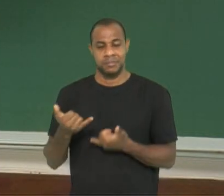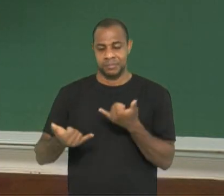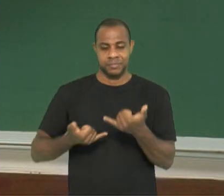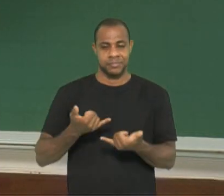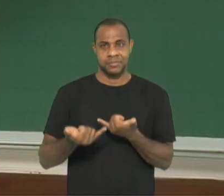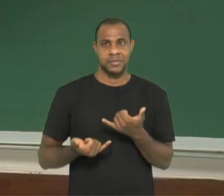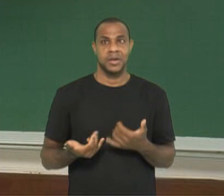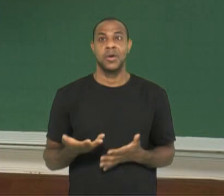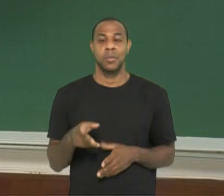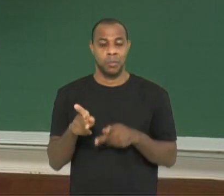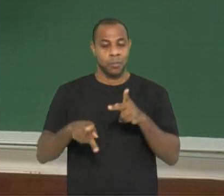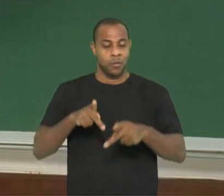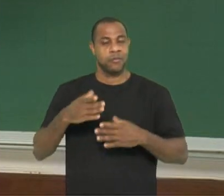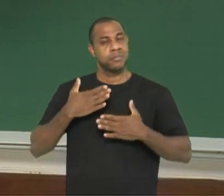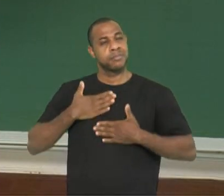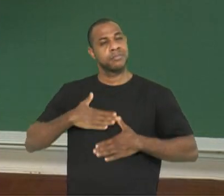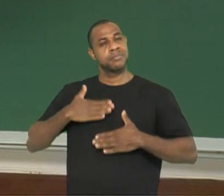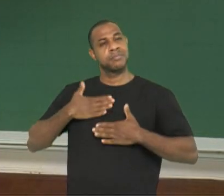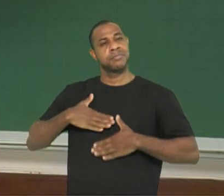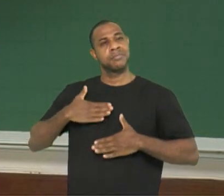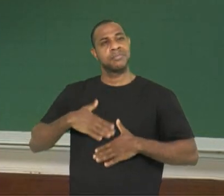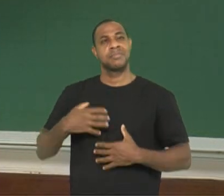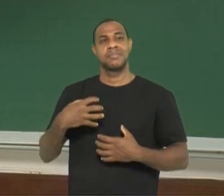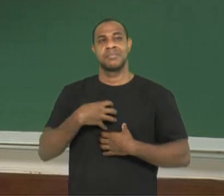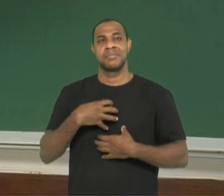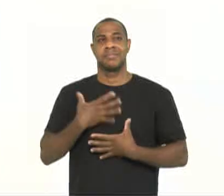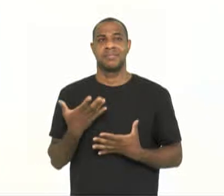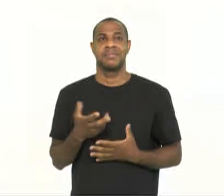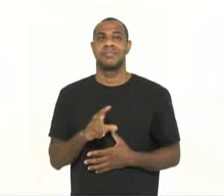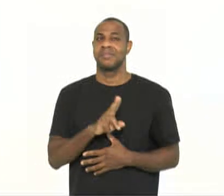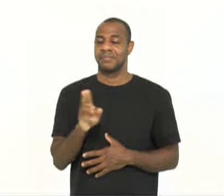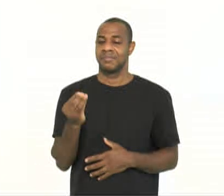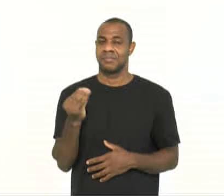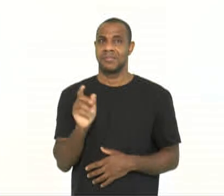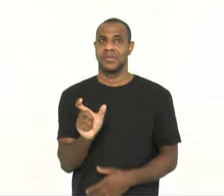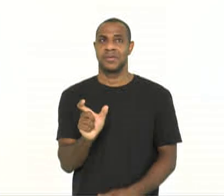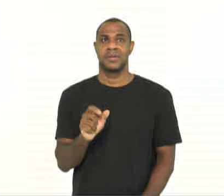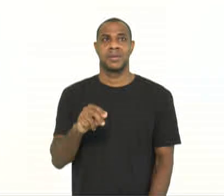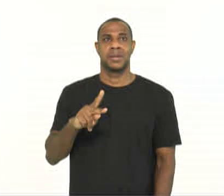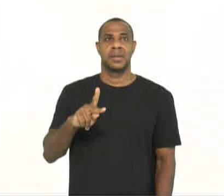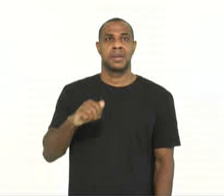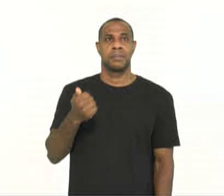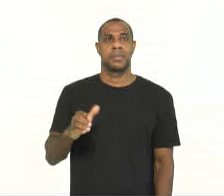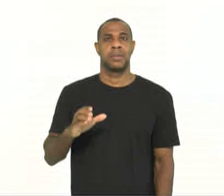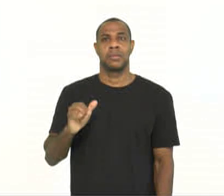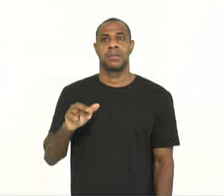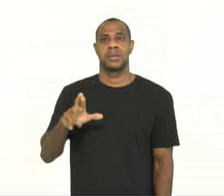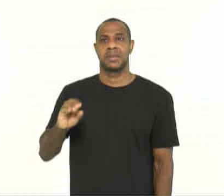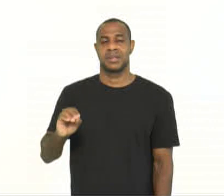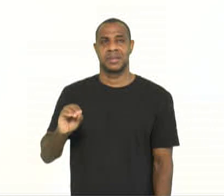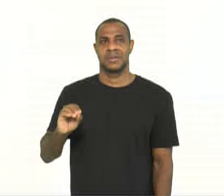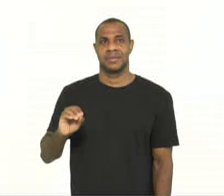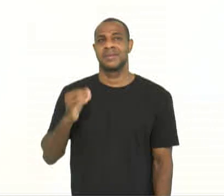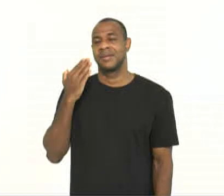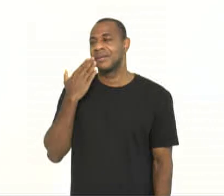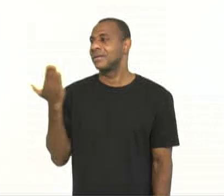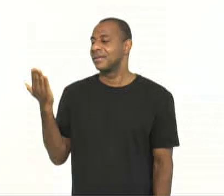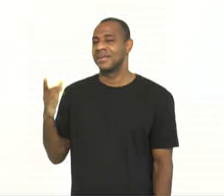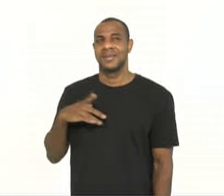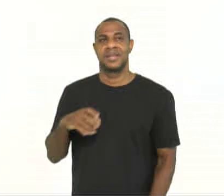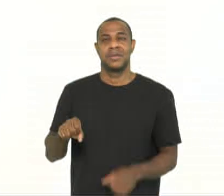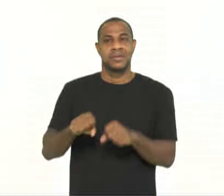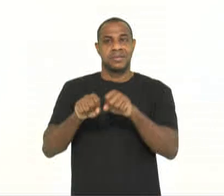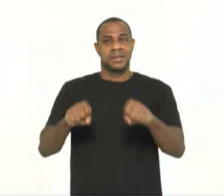ficava tranquilão. Então, nesse sentido que usa esse nome, que no sistema que estava existindo naquela época,